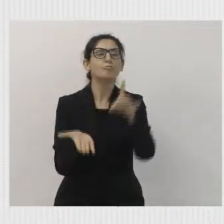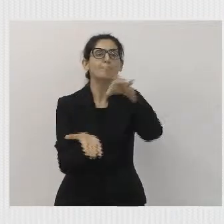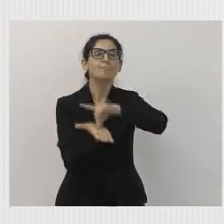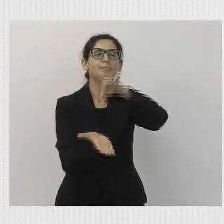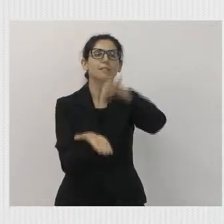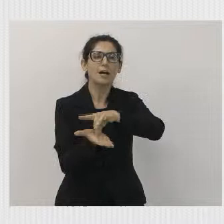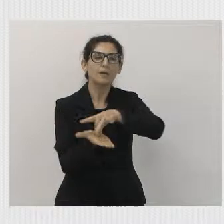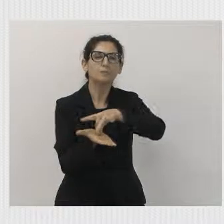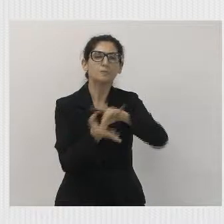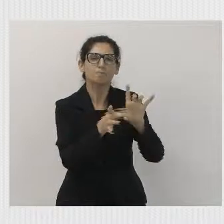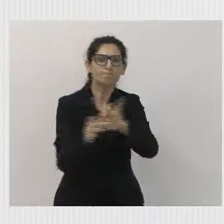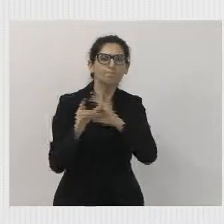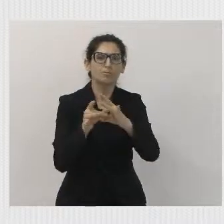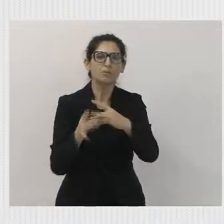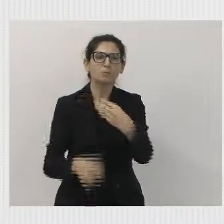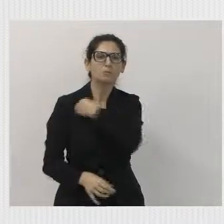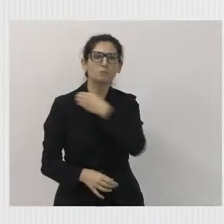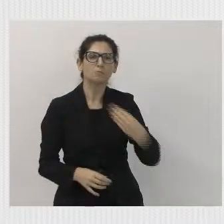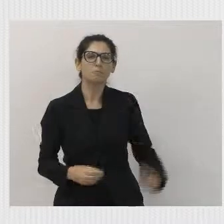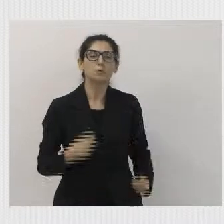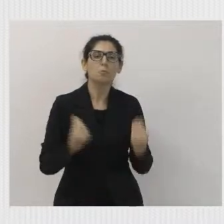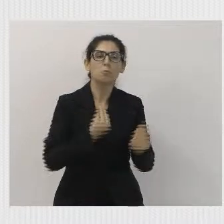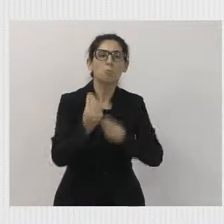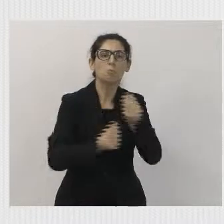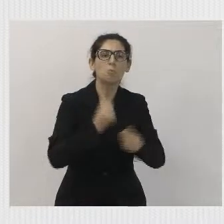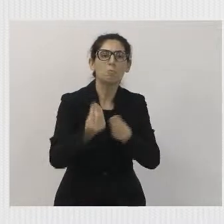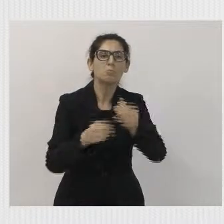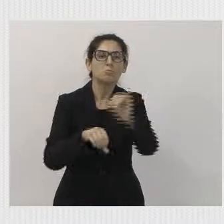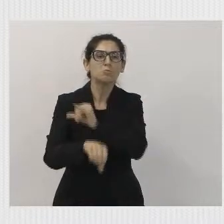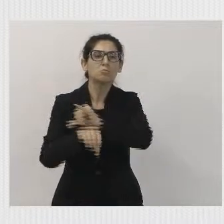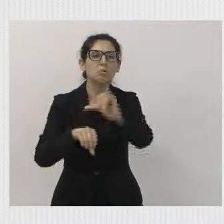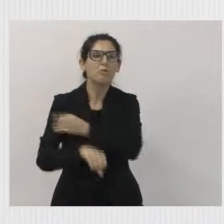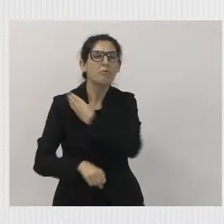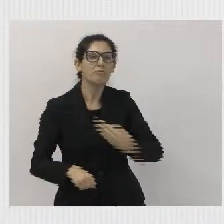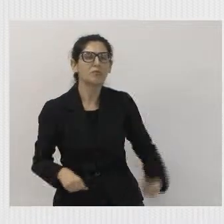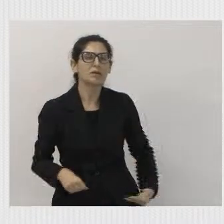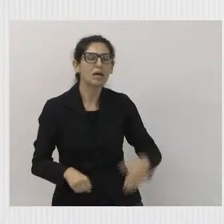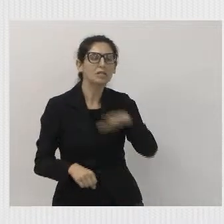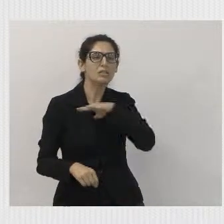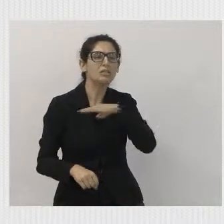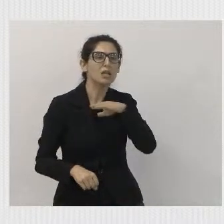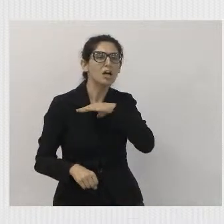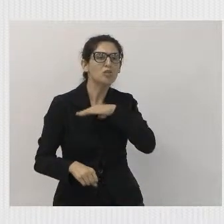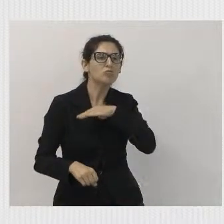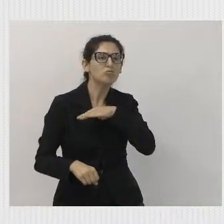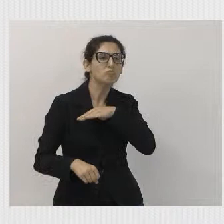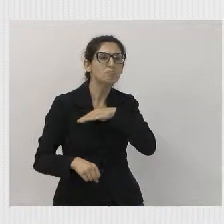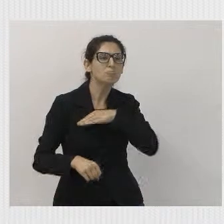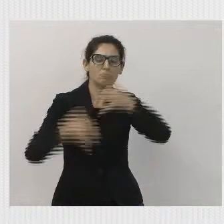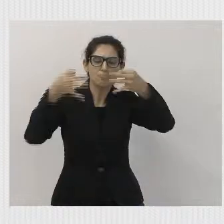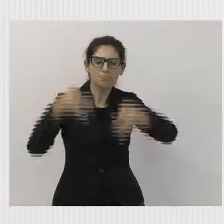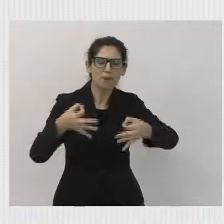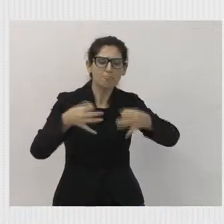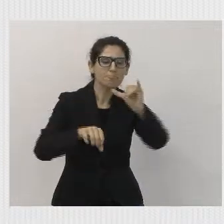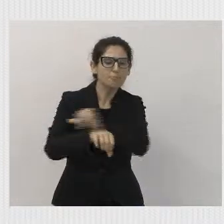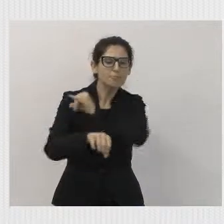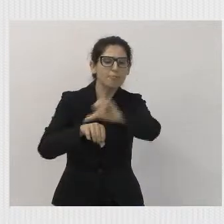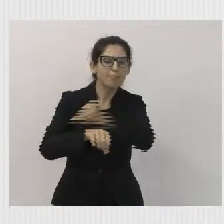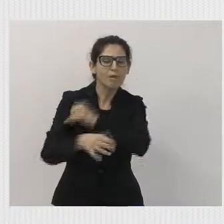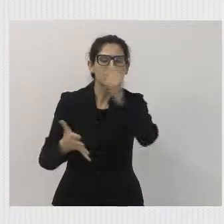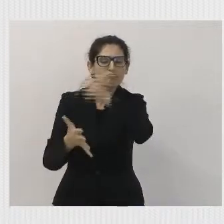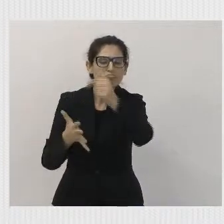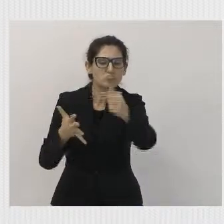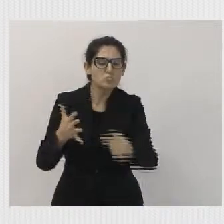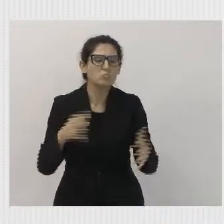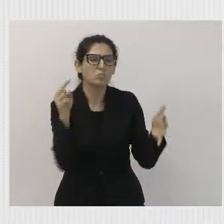ainda falta algumas coisas. Foi colocada fazer uma legislação específica que nós vamos estar, como é a propositura